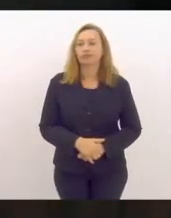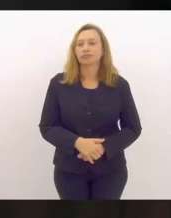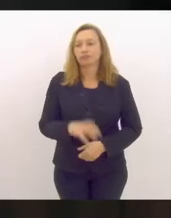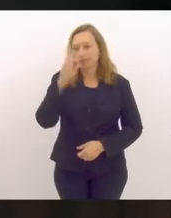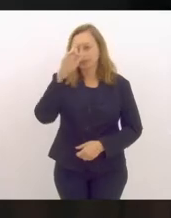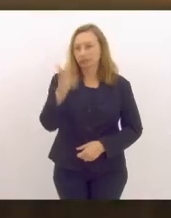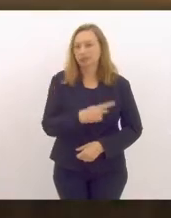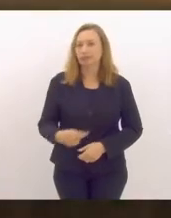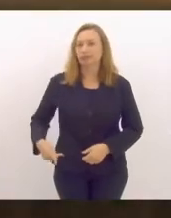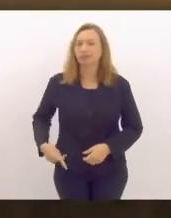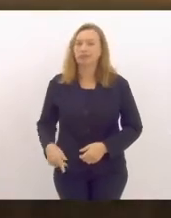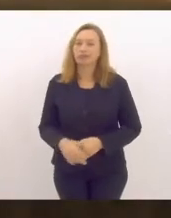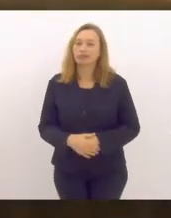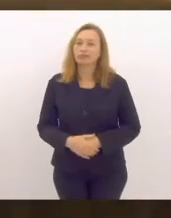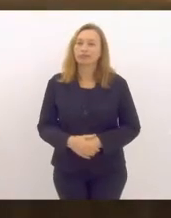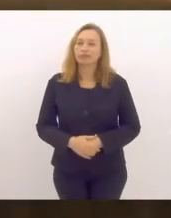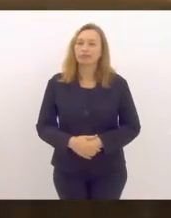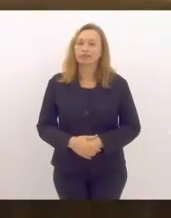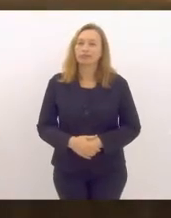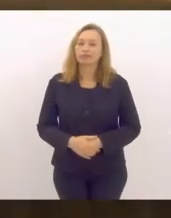Senhor presidente,